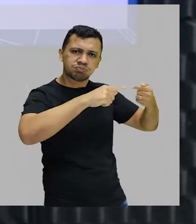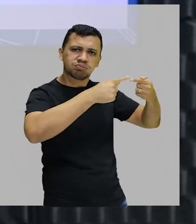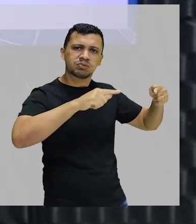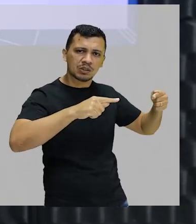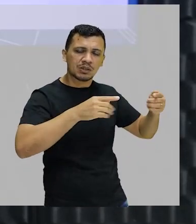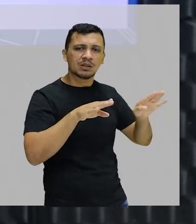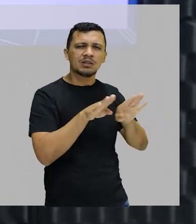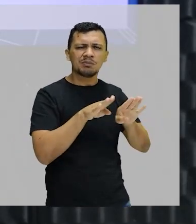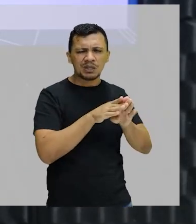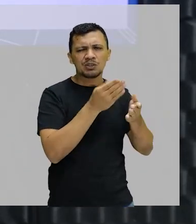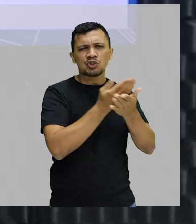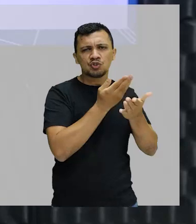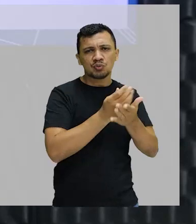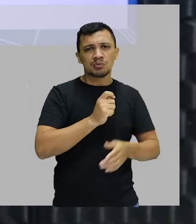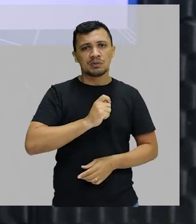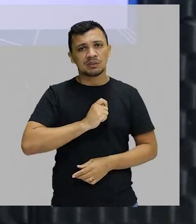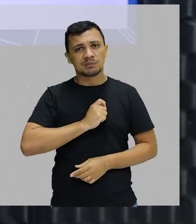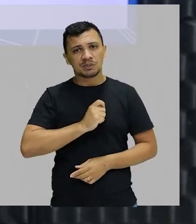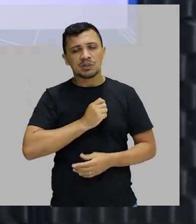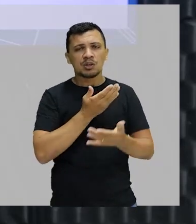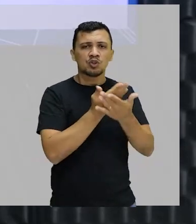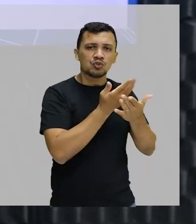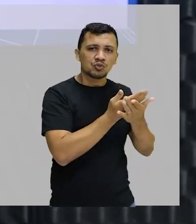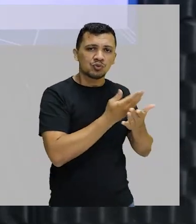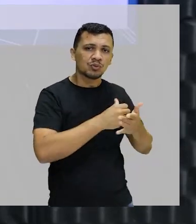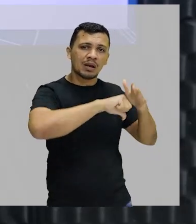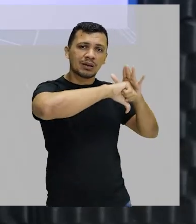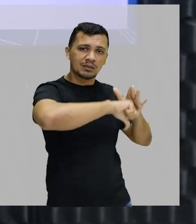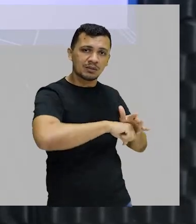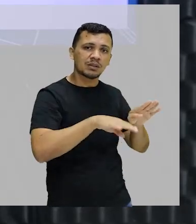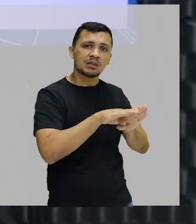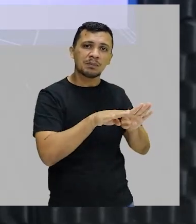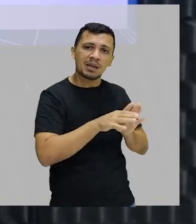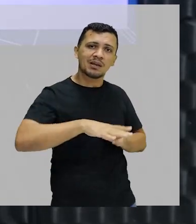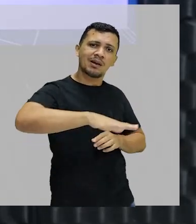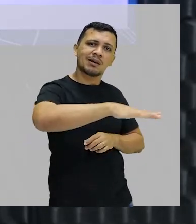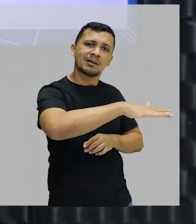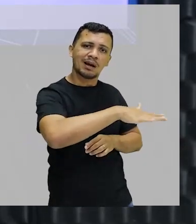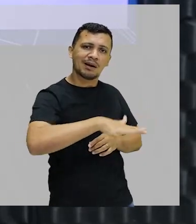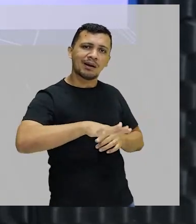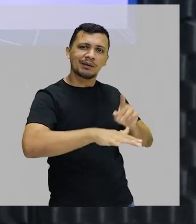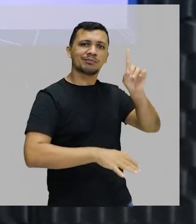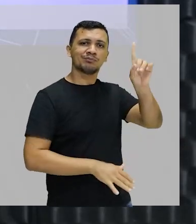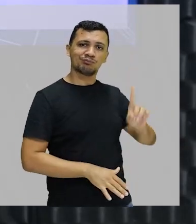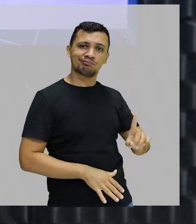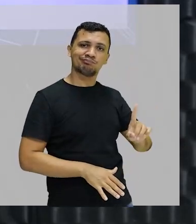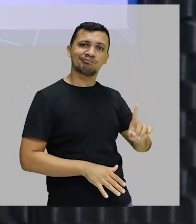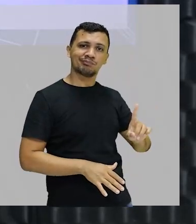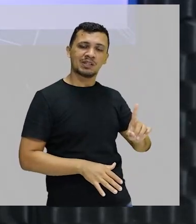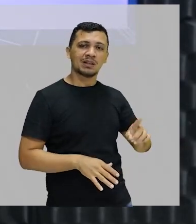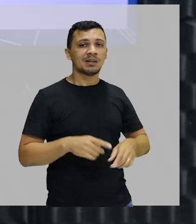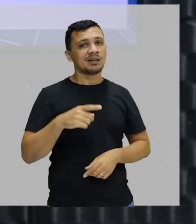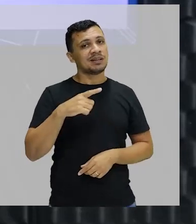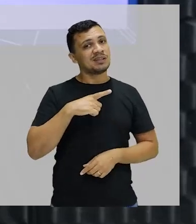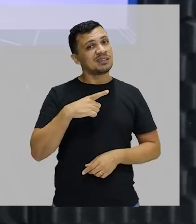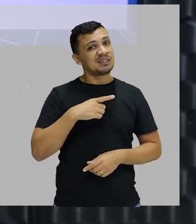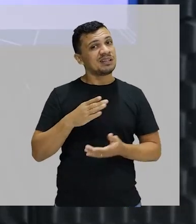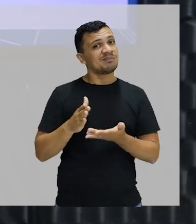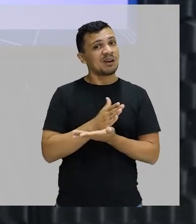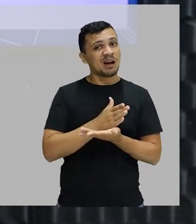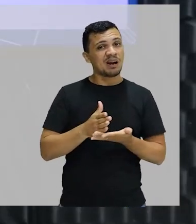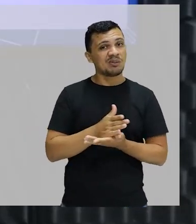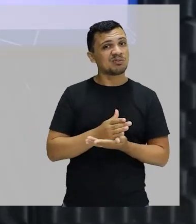de antropologia, de criminalística e da área do direito. Então, por isso que existe ali uma certa repulsa, uma